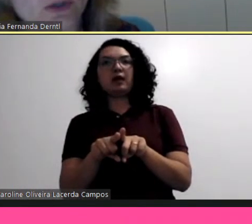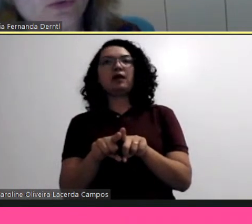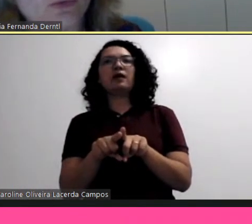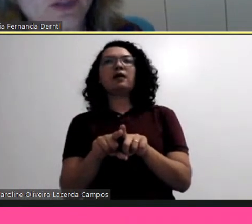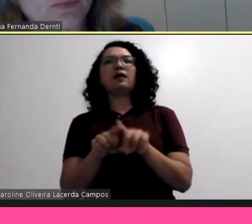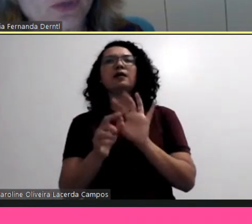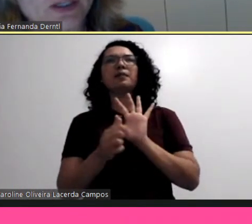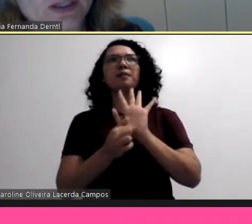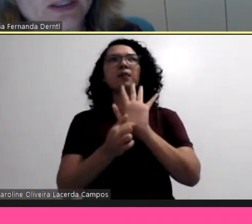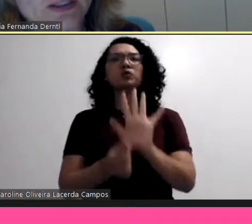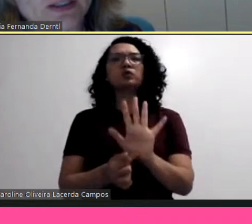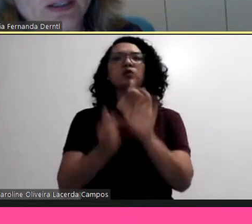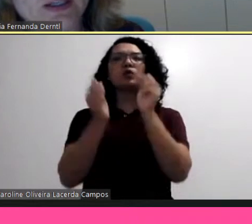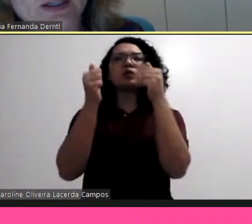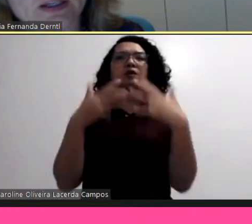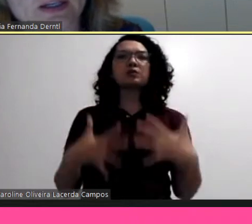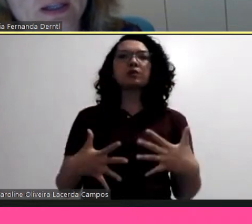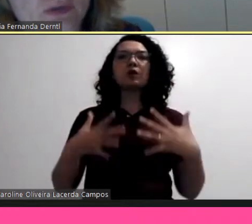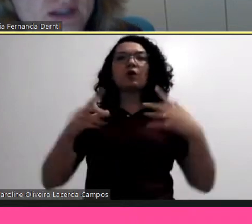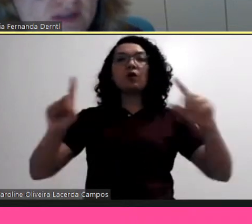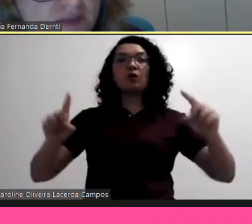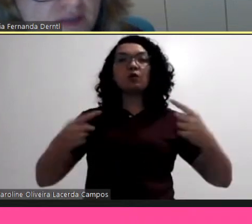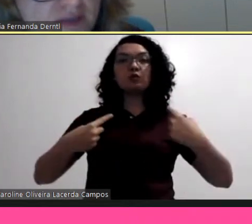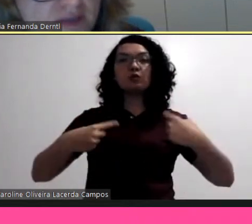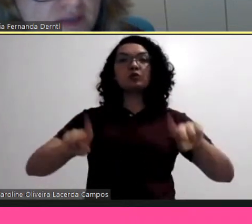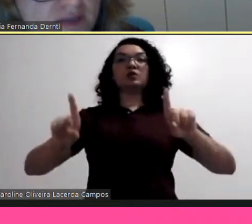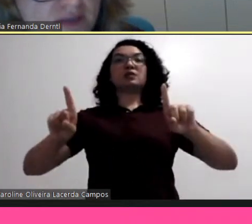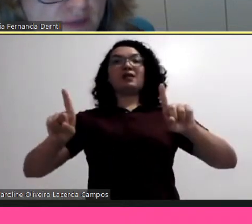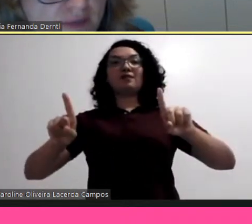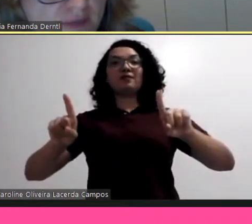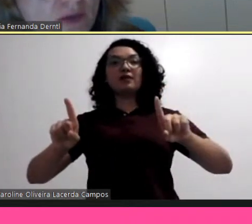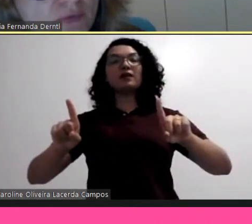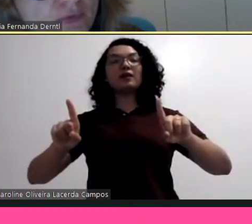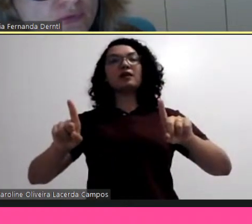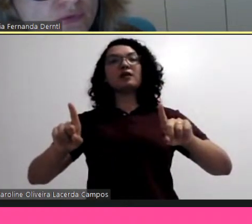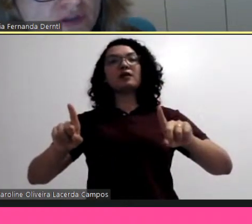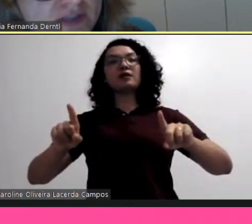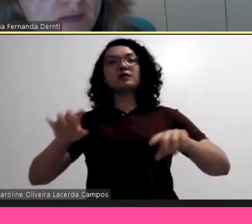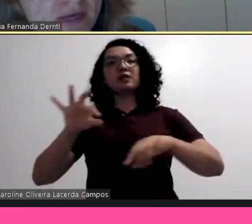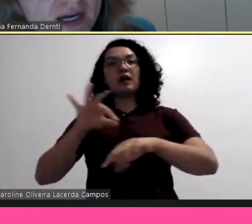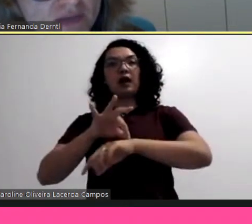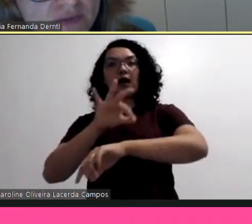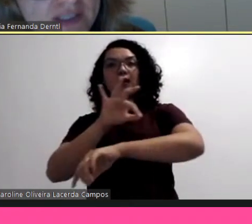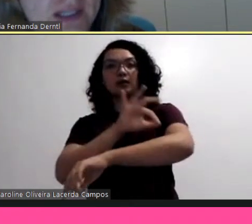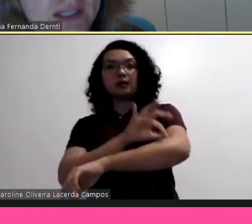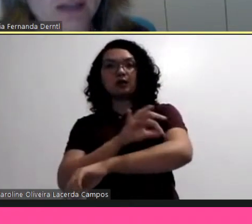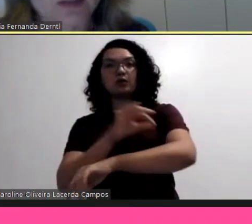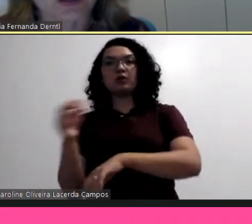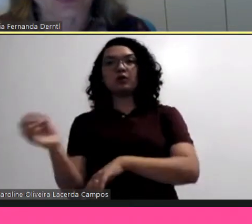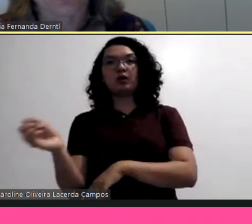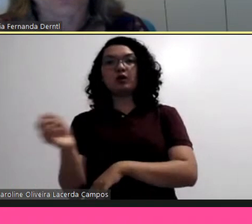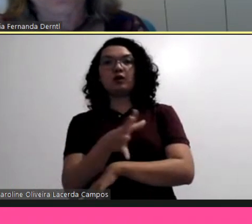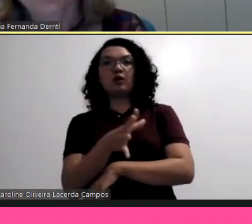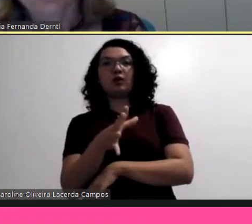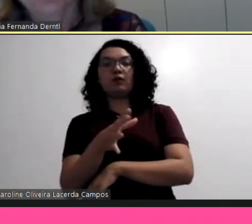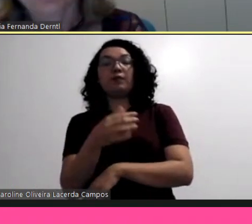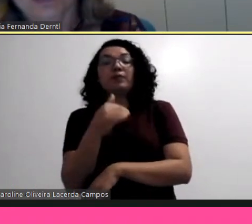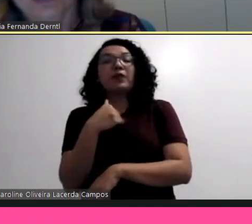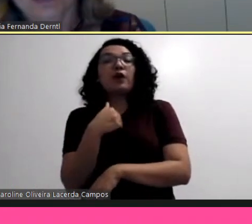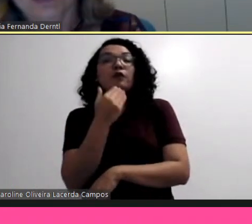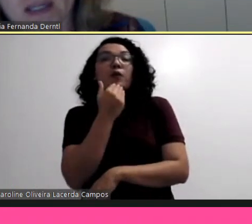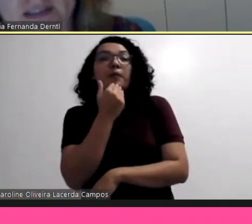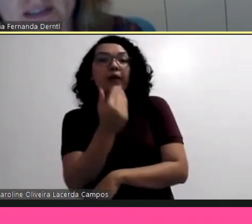arquitetura contemporânea. Eu queria saber se a Marianne podia comentar um pouco o seu trabalho em relação